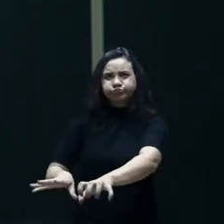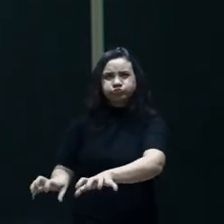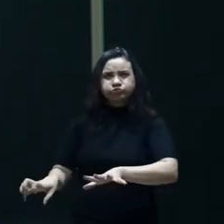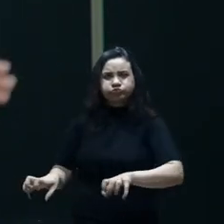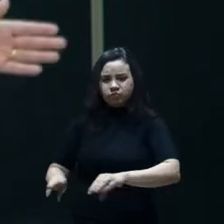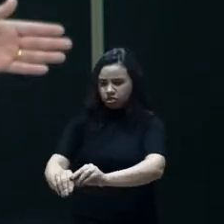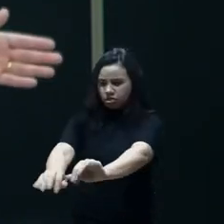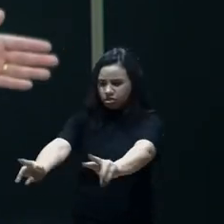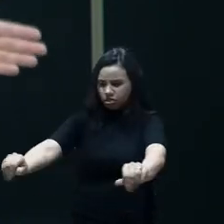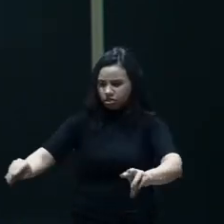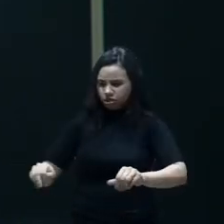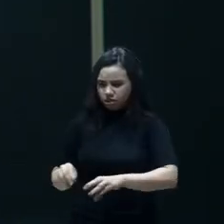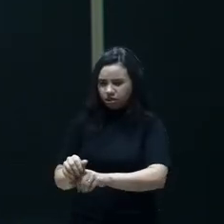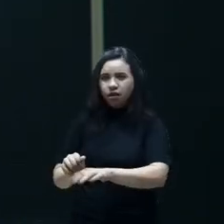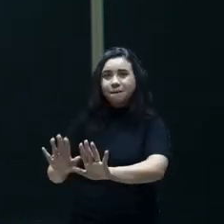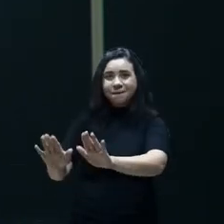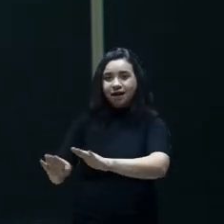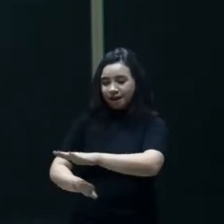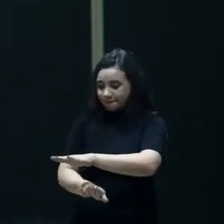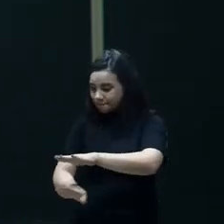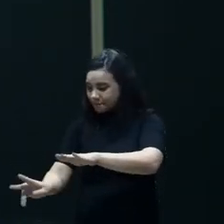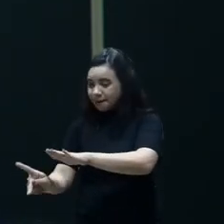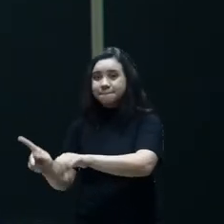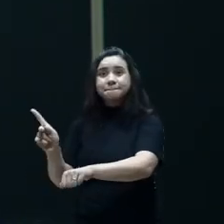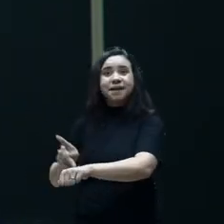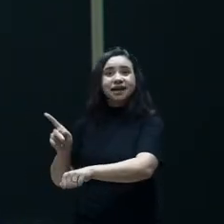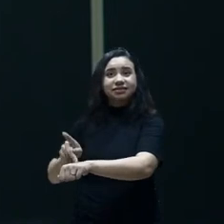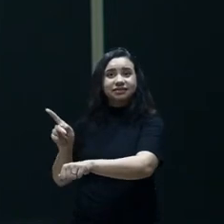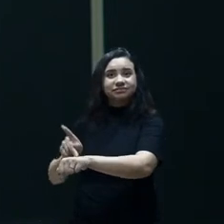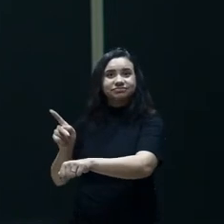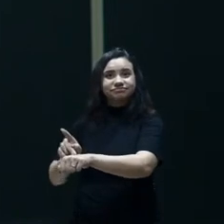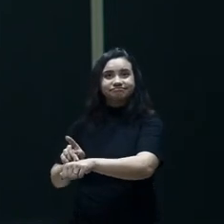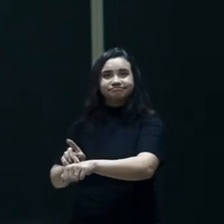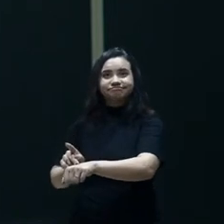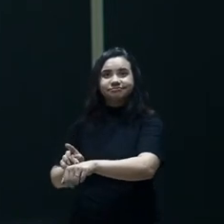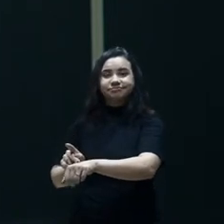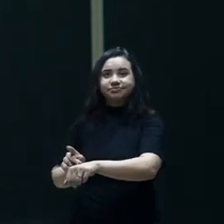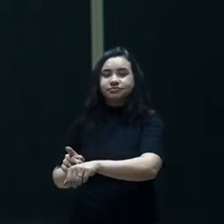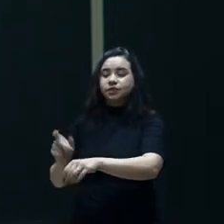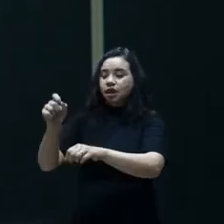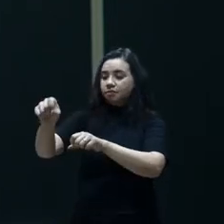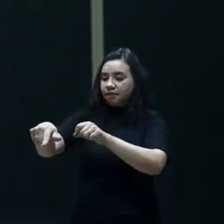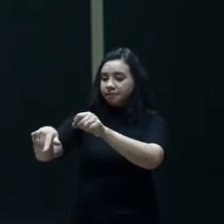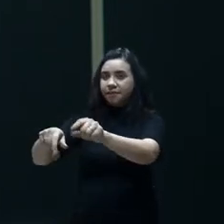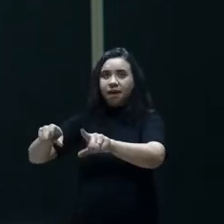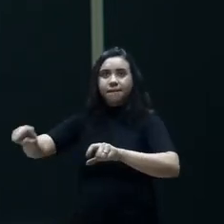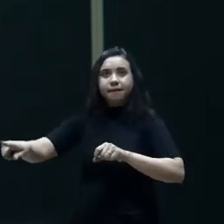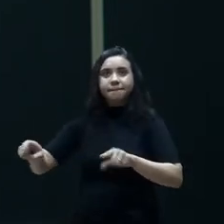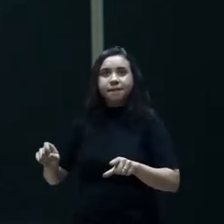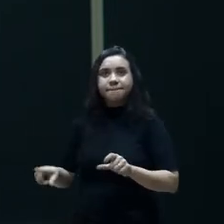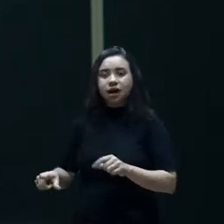uma terra de 30, de 20 centímetros de terra. Acontecia que a semente, ela